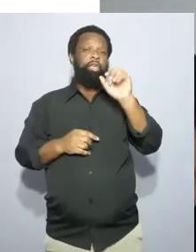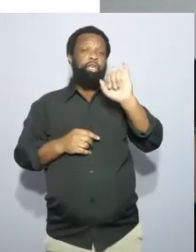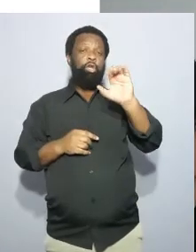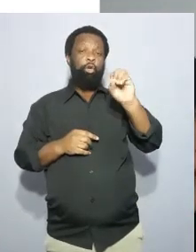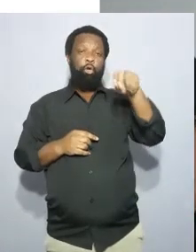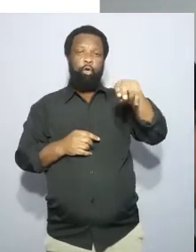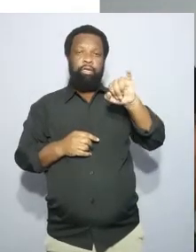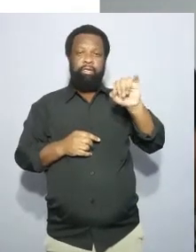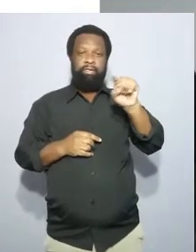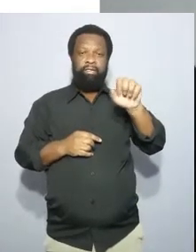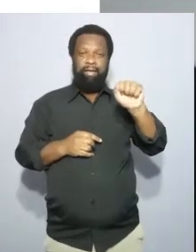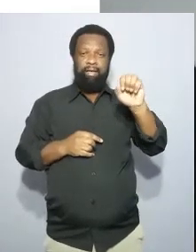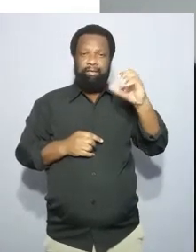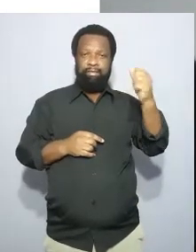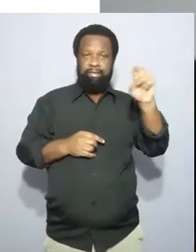eletrônica.